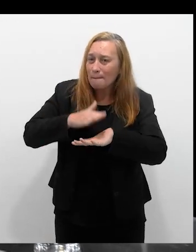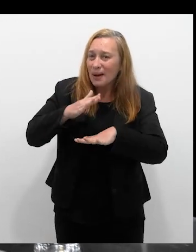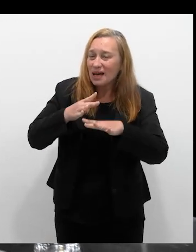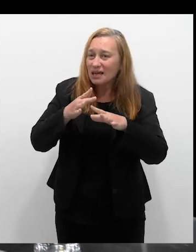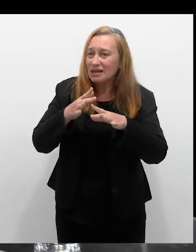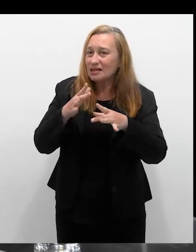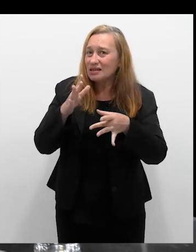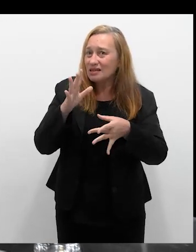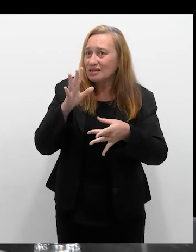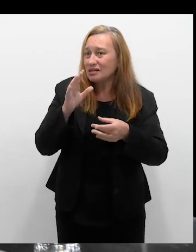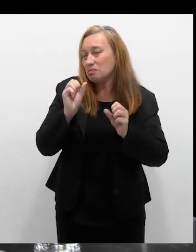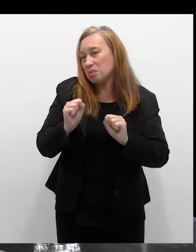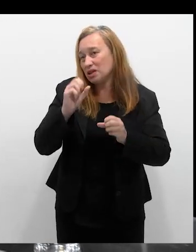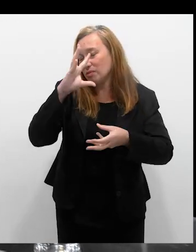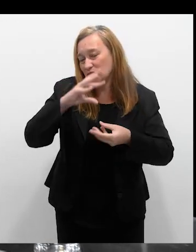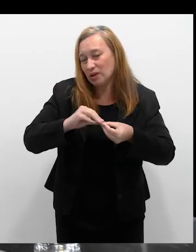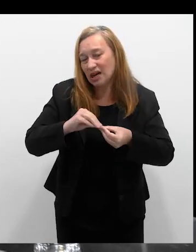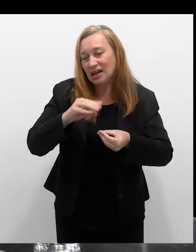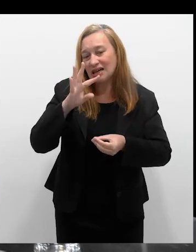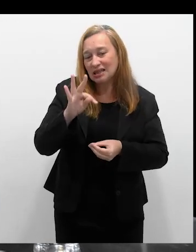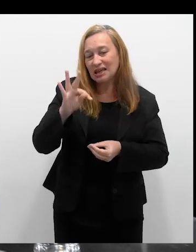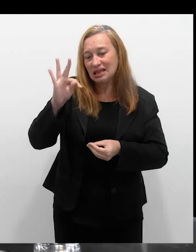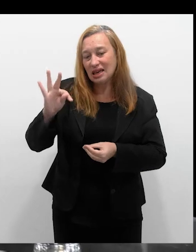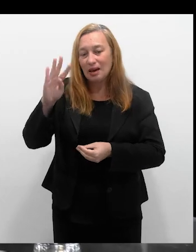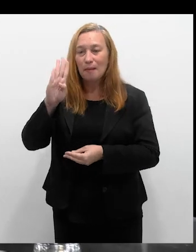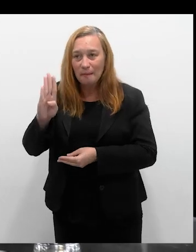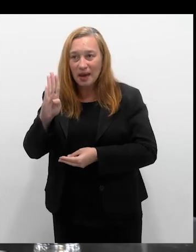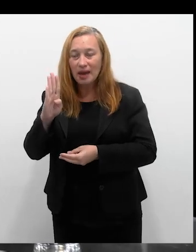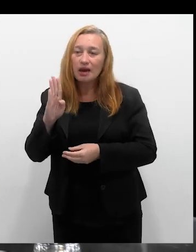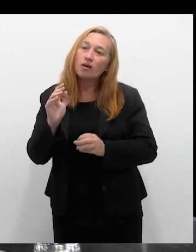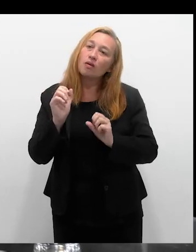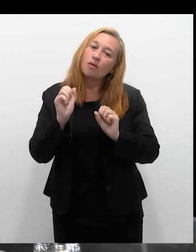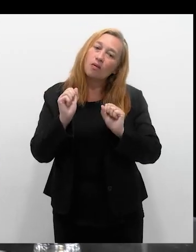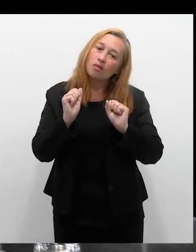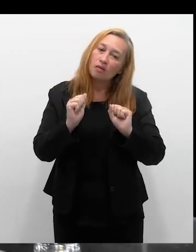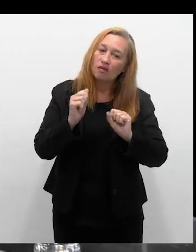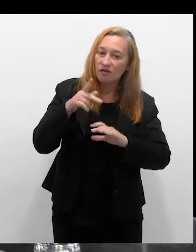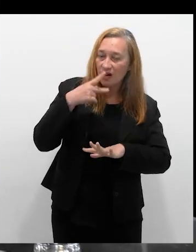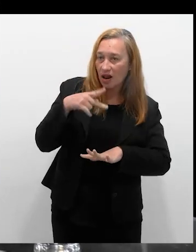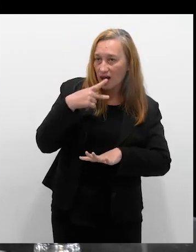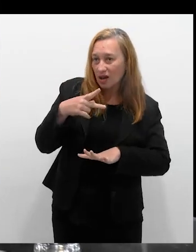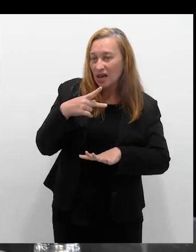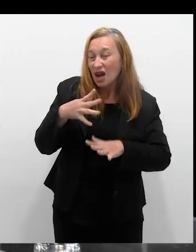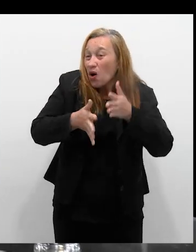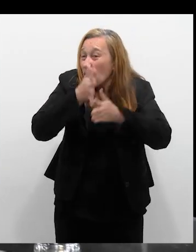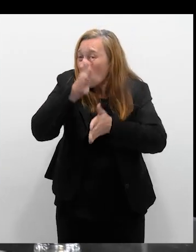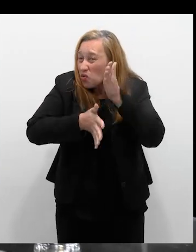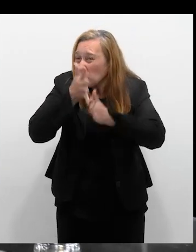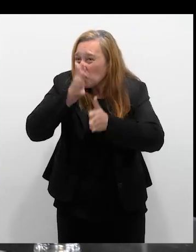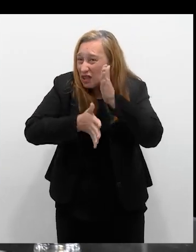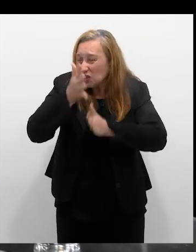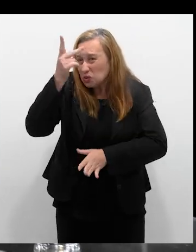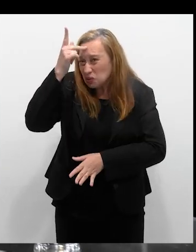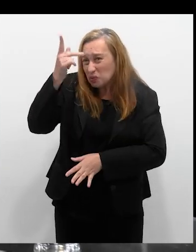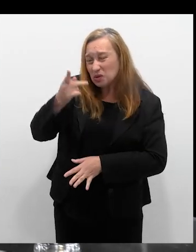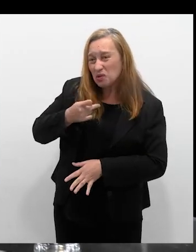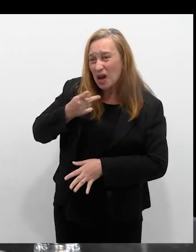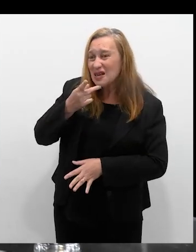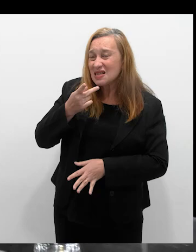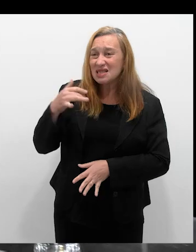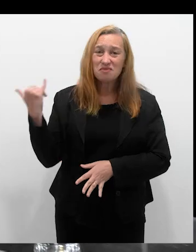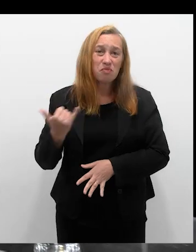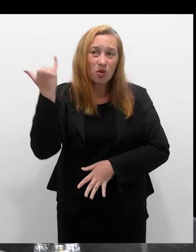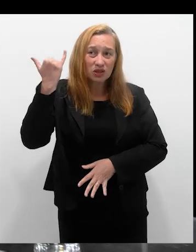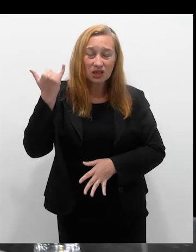mais definidoras do TPB, que é como a gente costuma abreviar o transtorno, é a presença de conflitos interpessoais importantes,